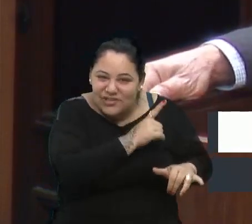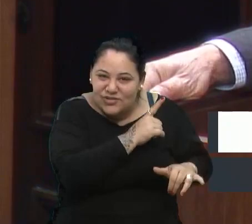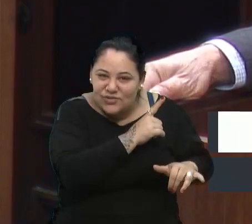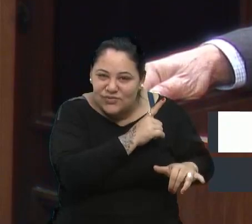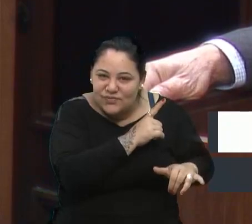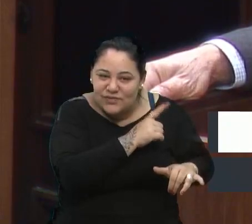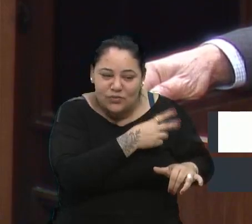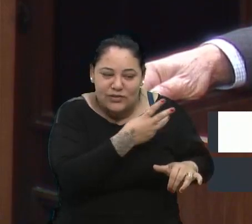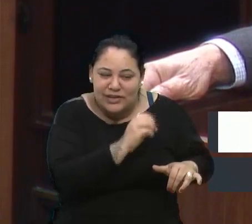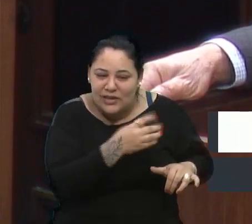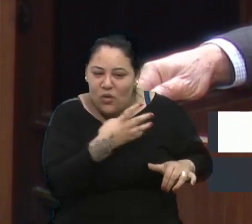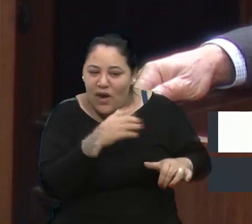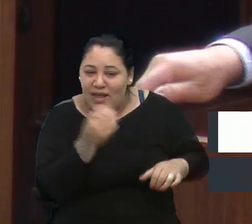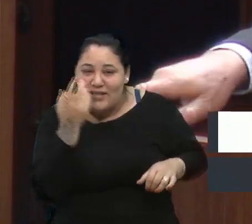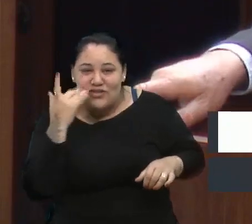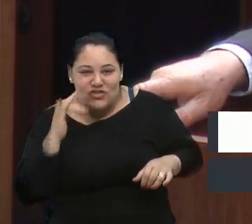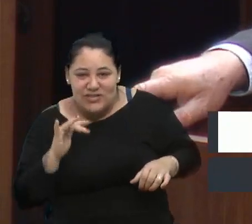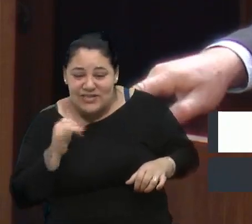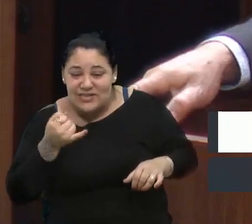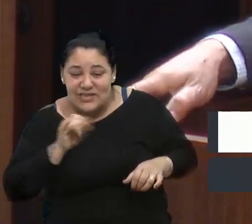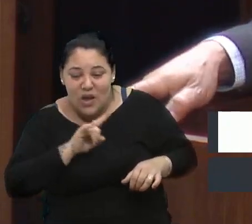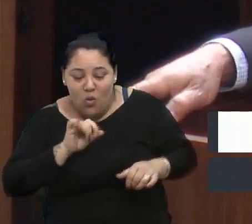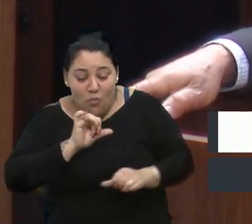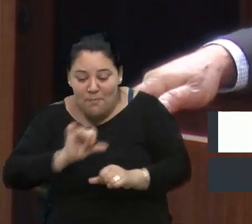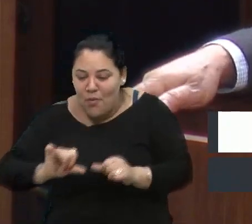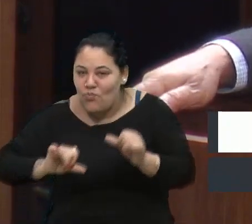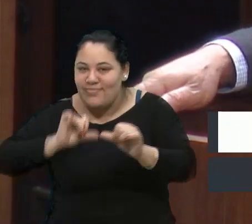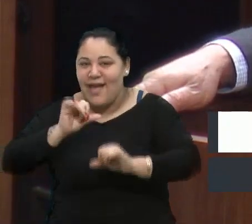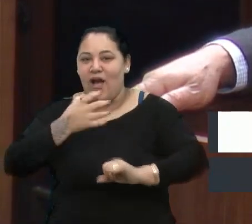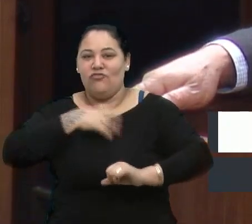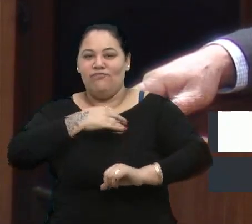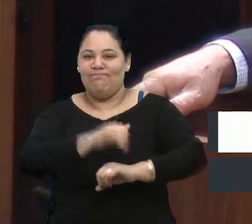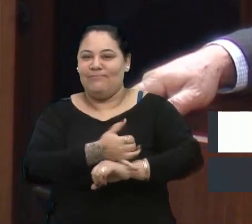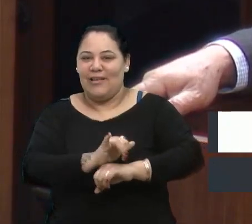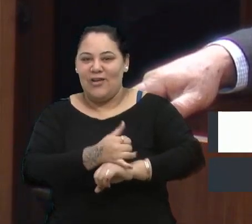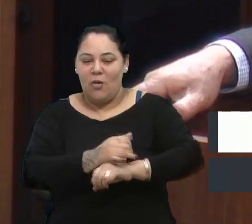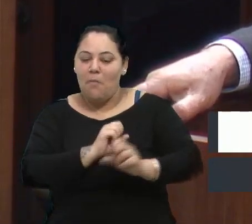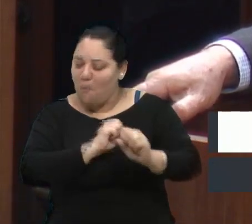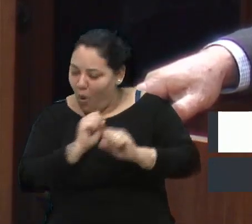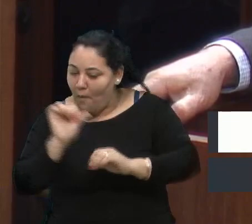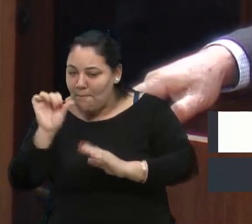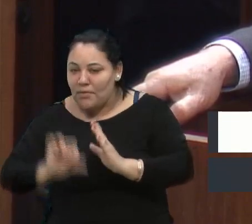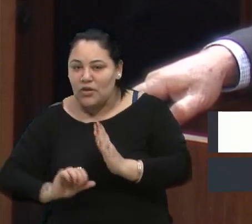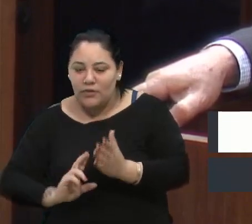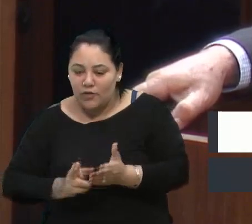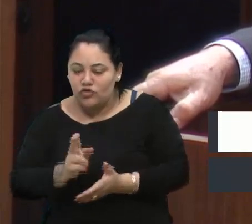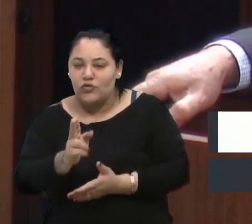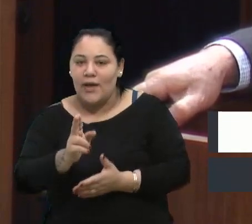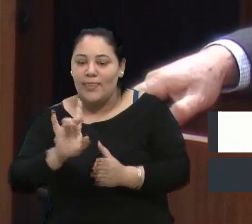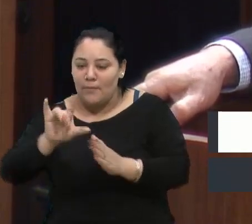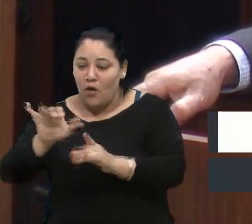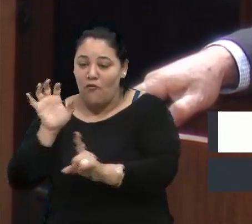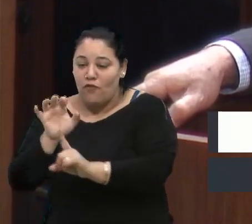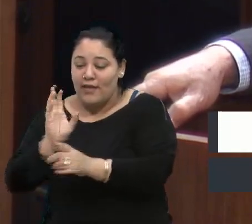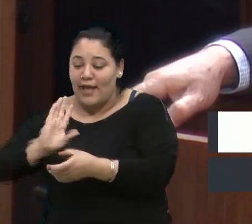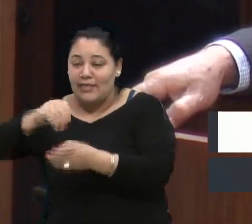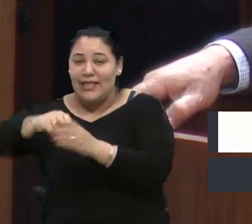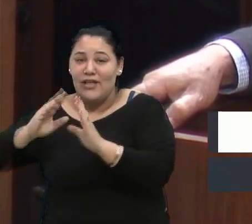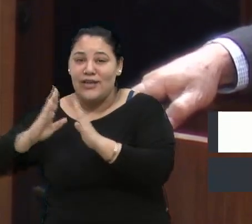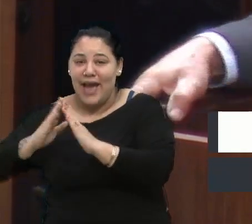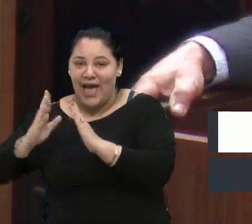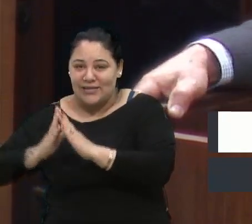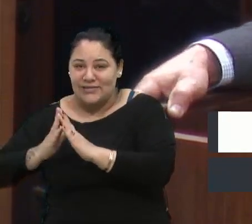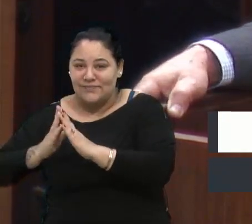mudar, não é um choro, é uma realidade, consequência aqui, pode piorar muito na mesa do consumidor, no preço, na qualidade